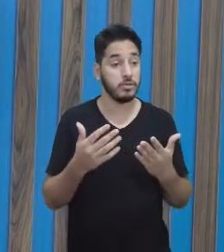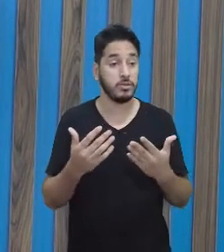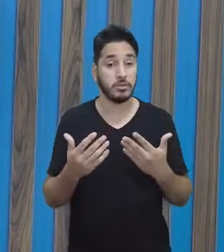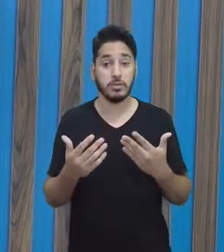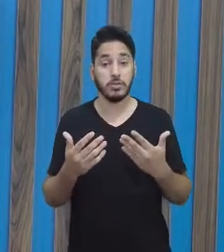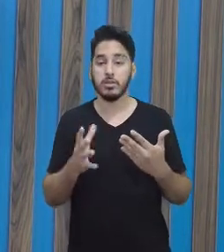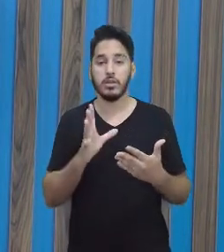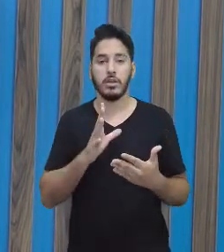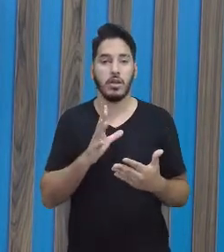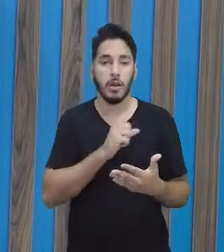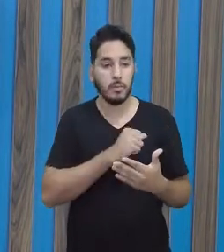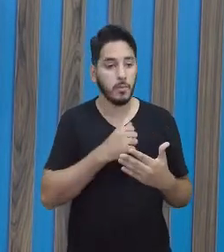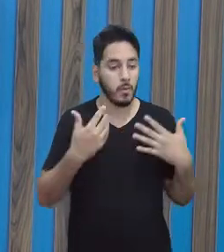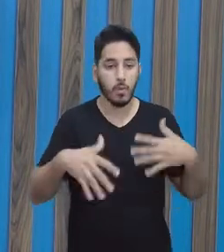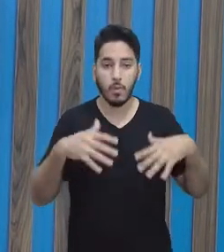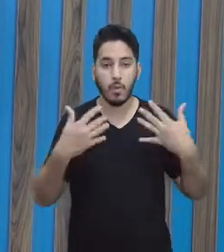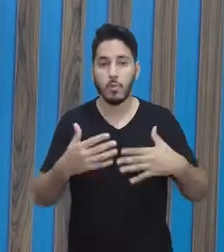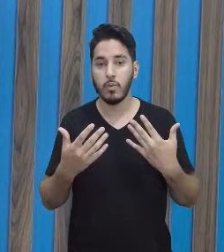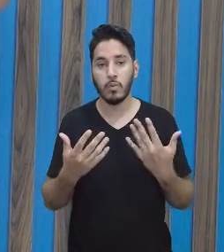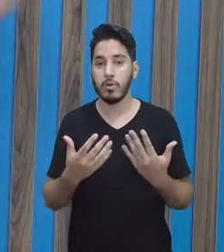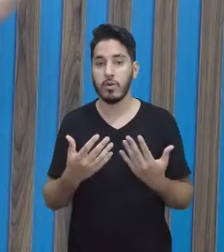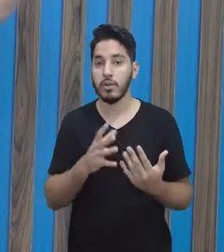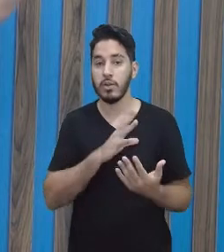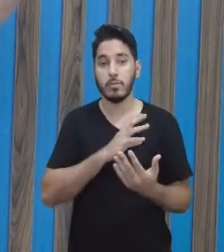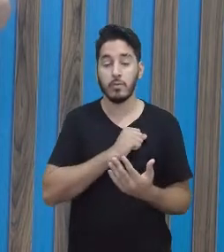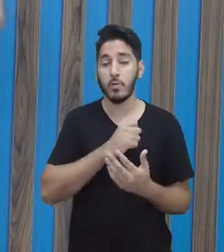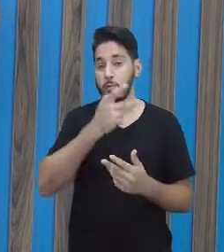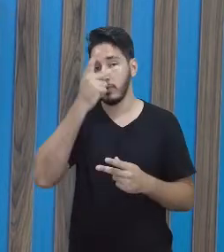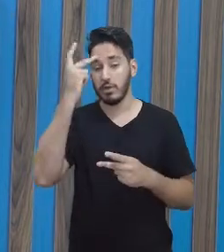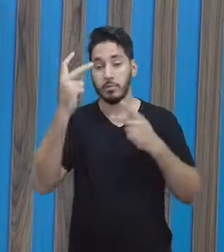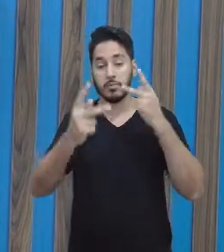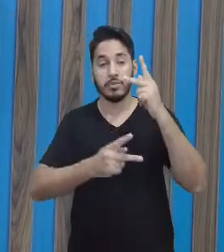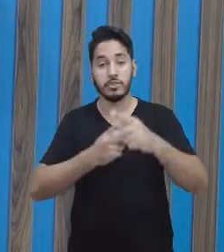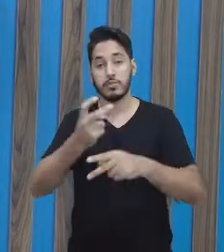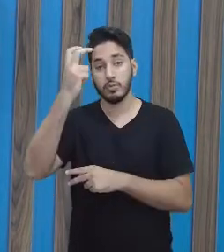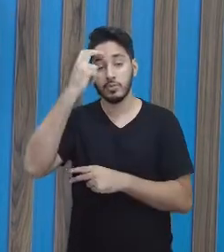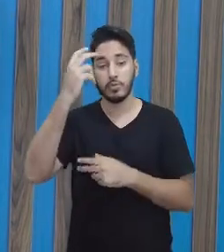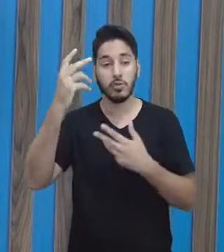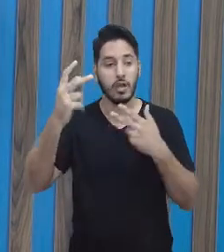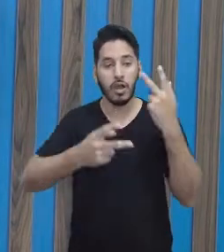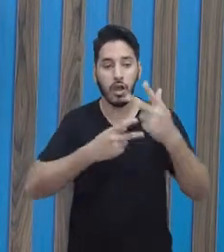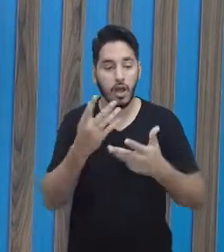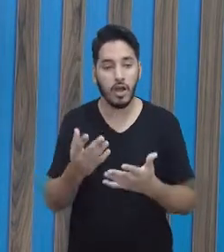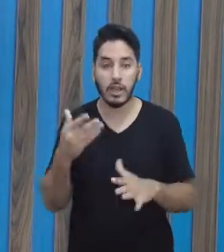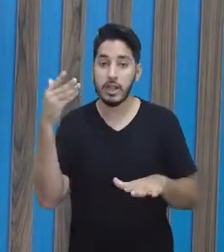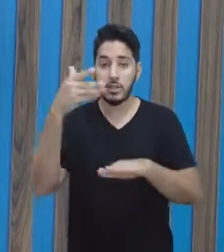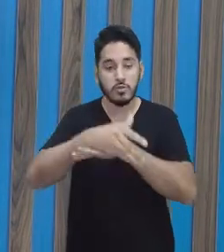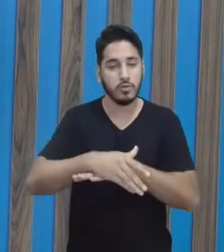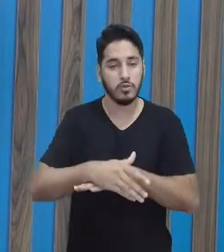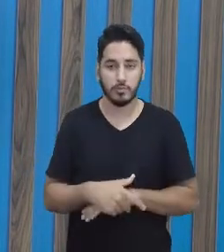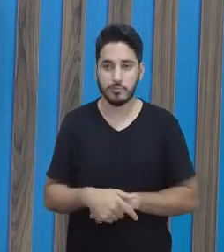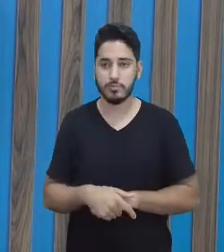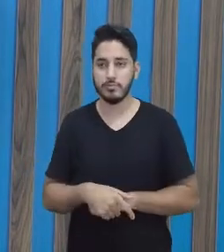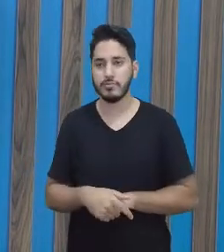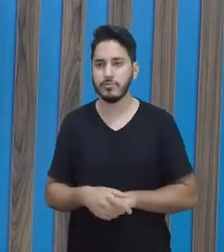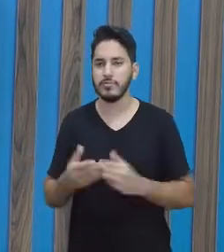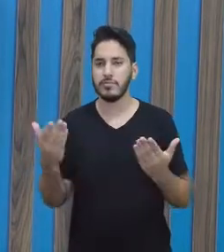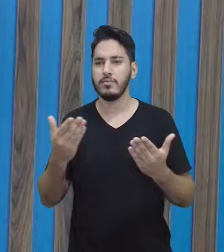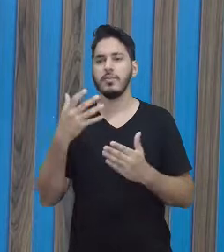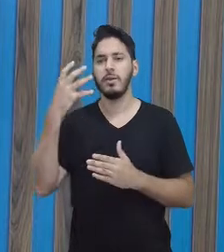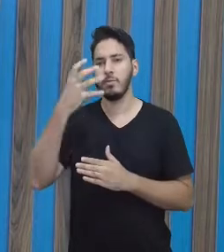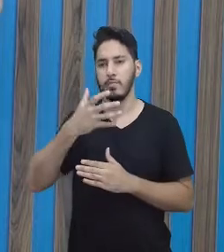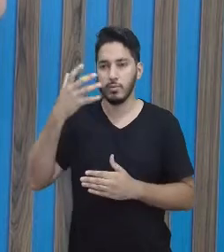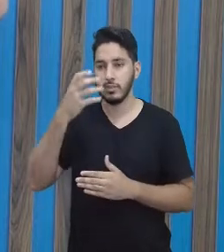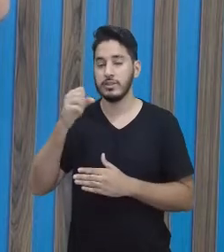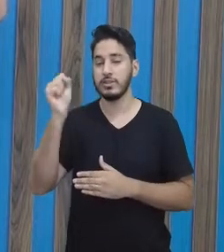ele se apaixonou loucamente pela cultura popular, e aí ele entrou de cabeça nisso. A gente vai ouvir